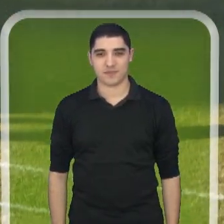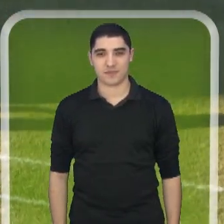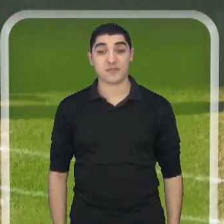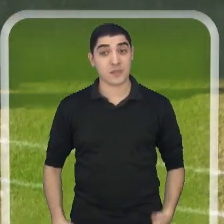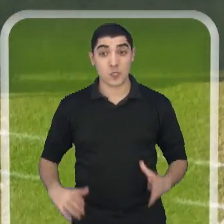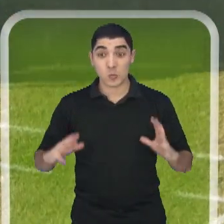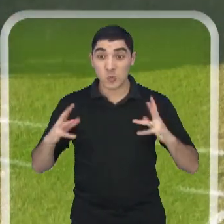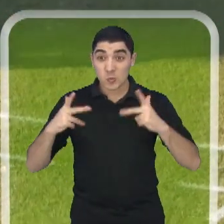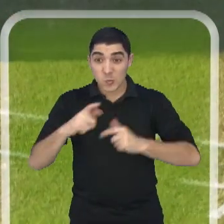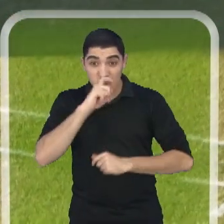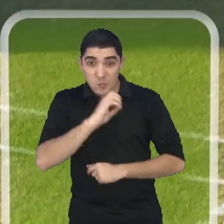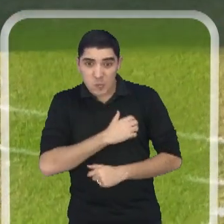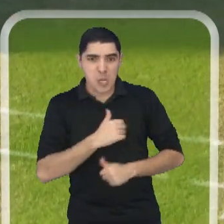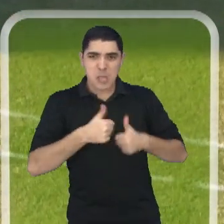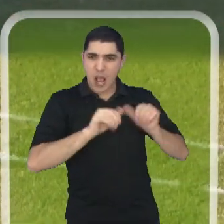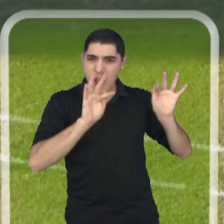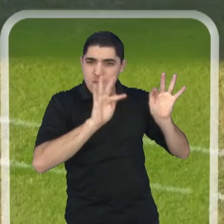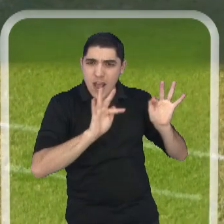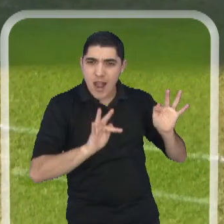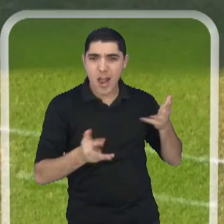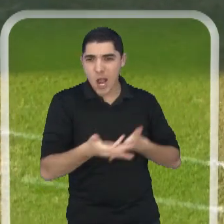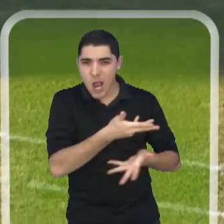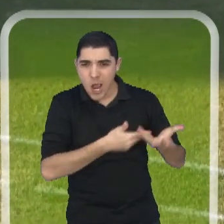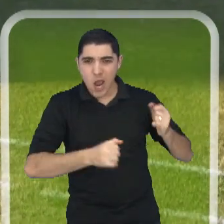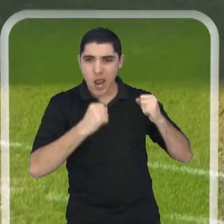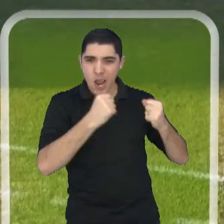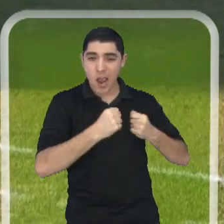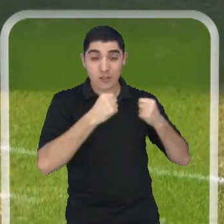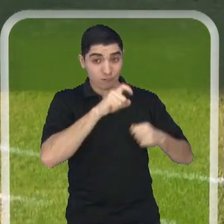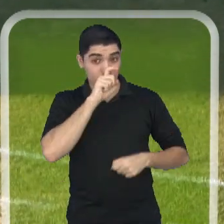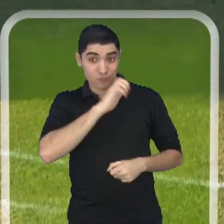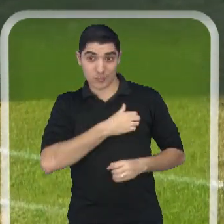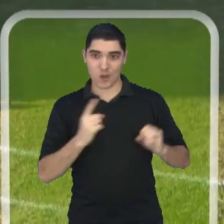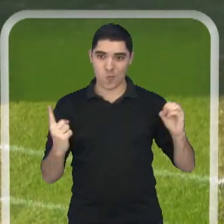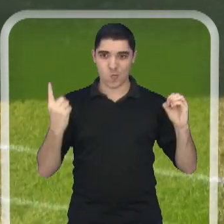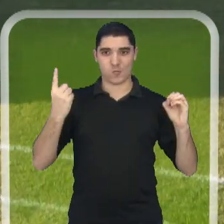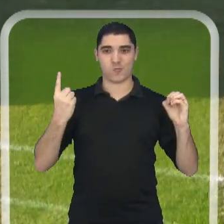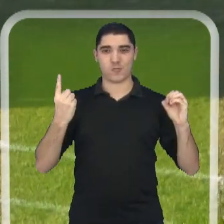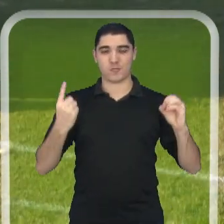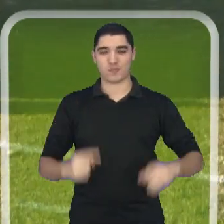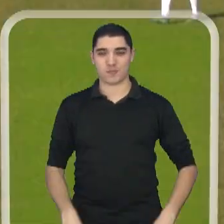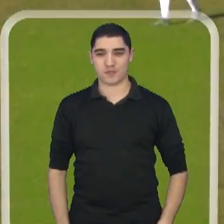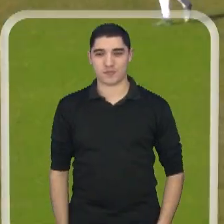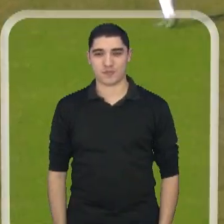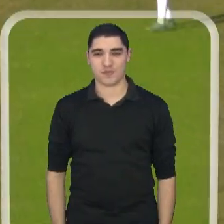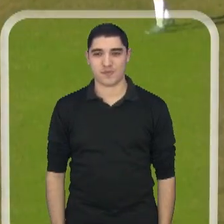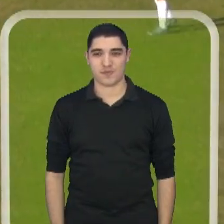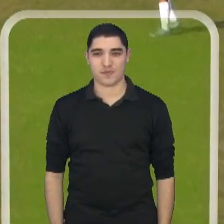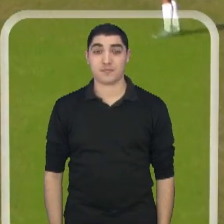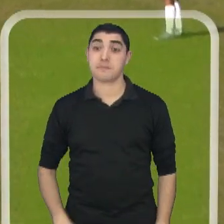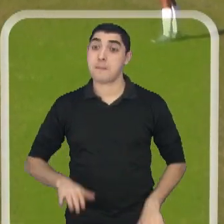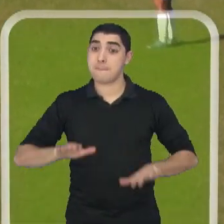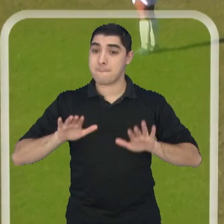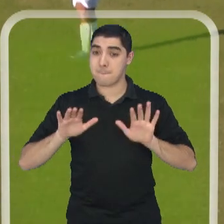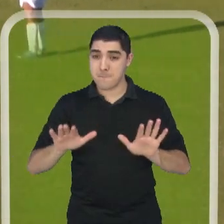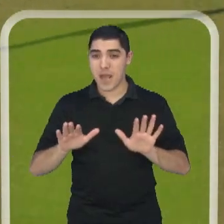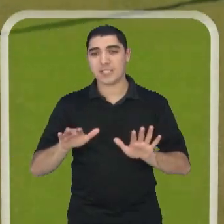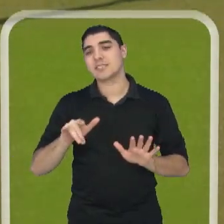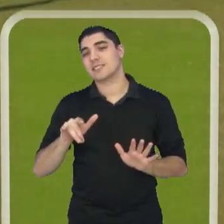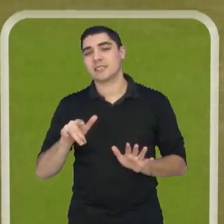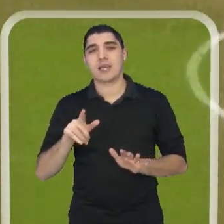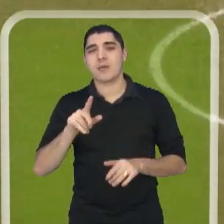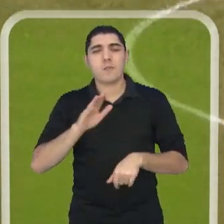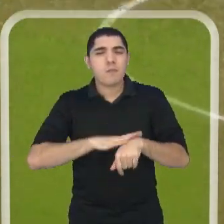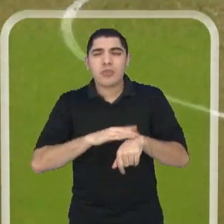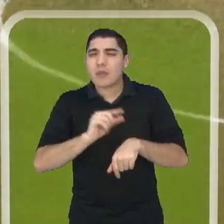Muita comemoração com o banco de reservas. São José na frente, 1-0. Só que a vantagem durou pouco.